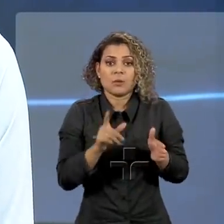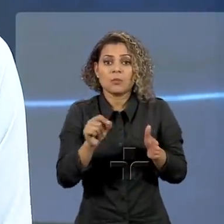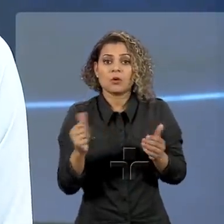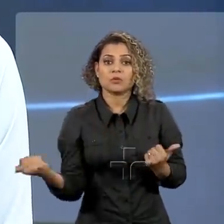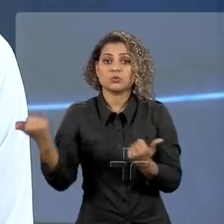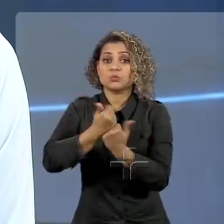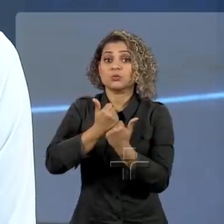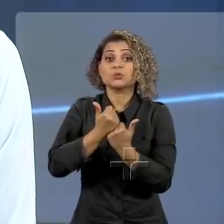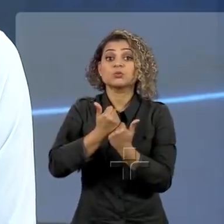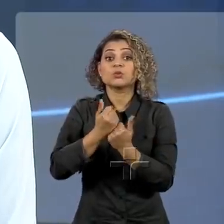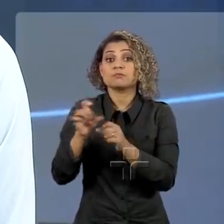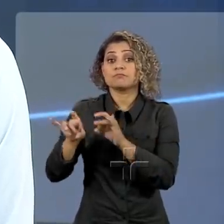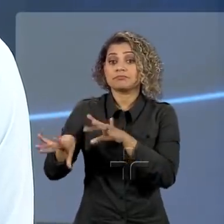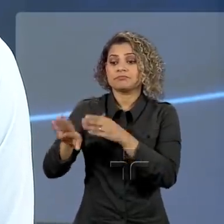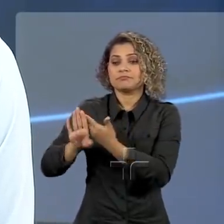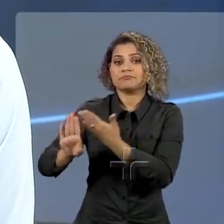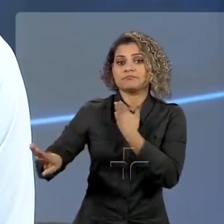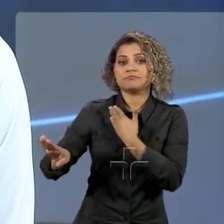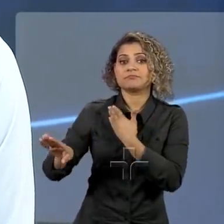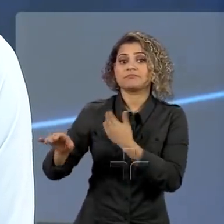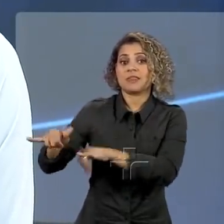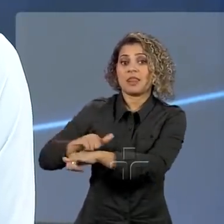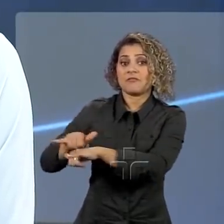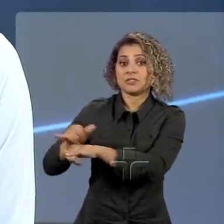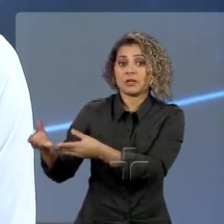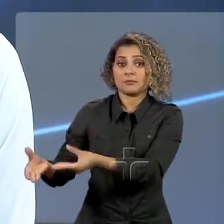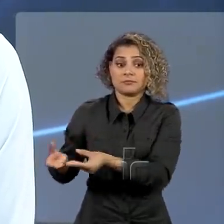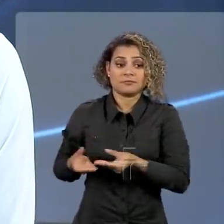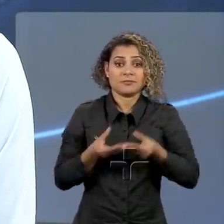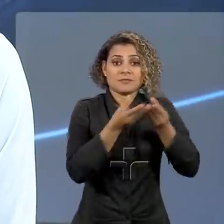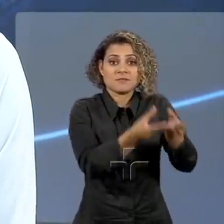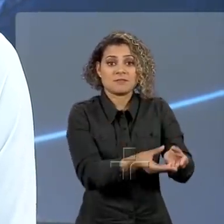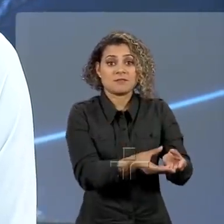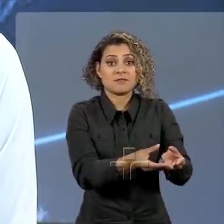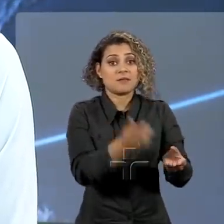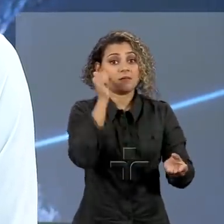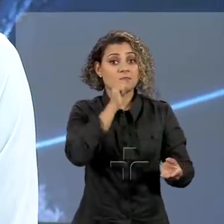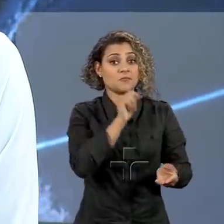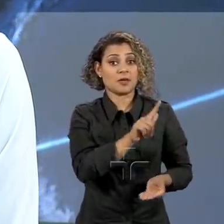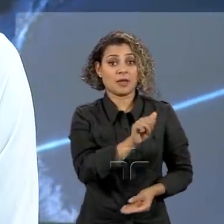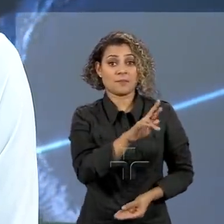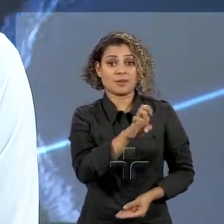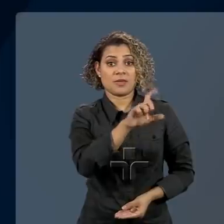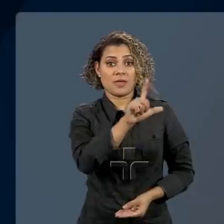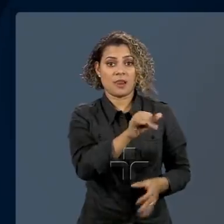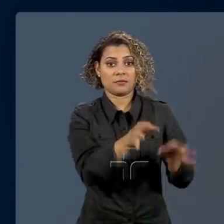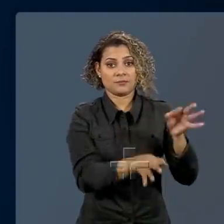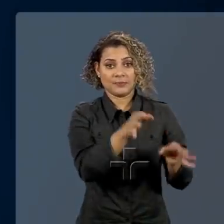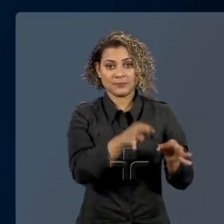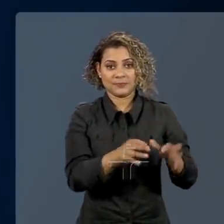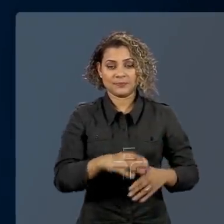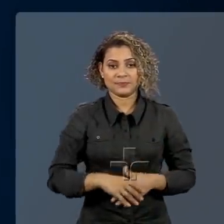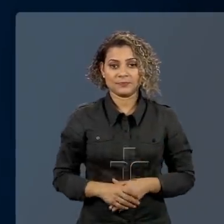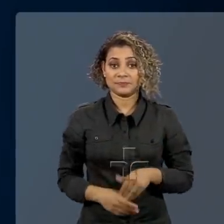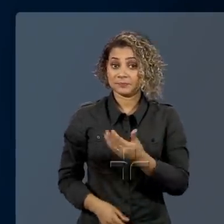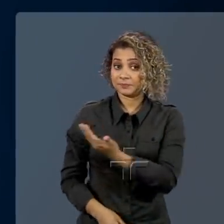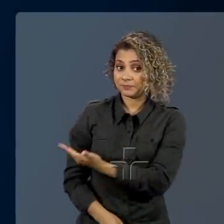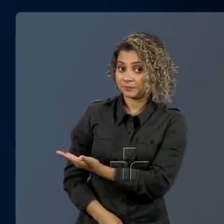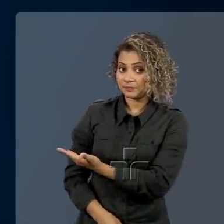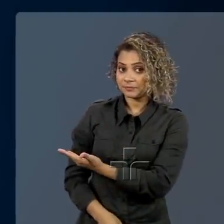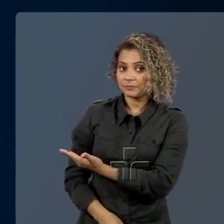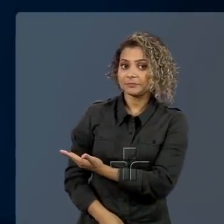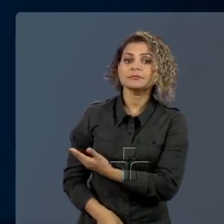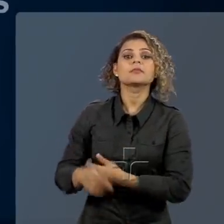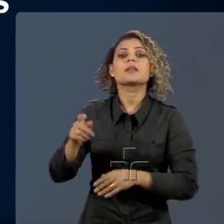juíza substituta da 13ª Vara da Justiça Federal em Curitiba, Gabriela Hart. Gabriela Hart